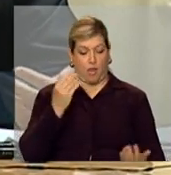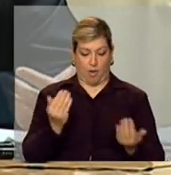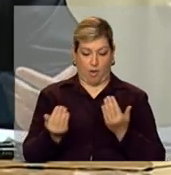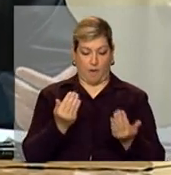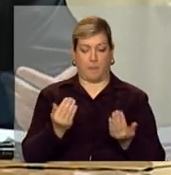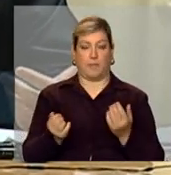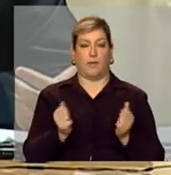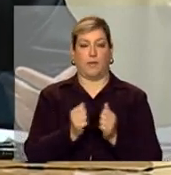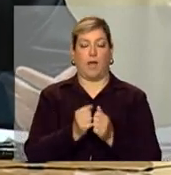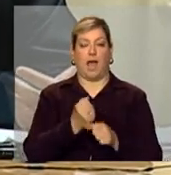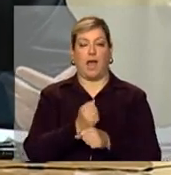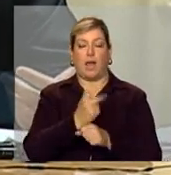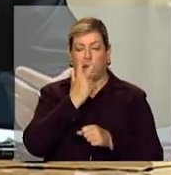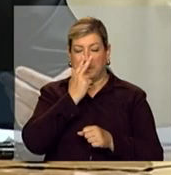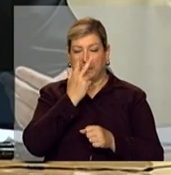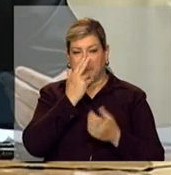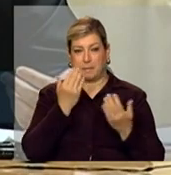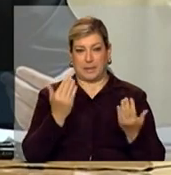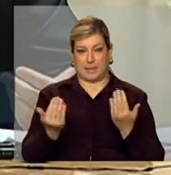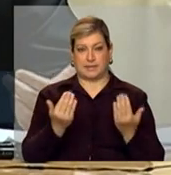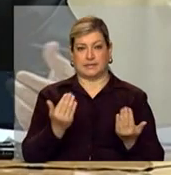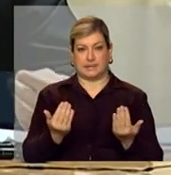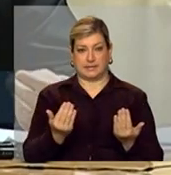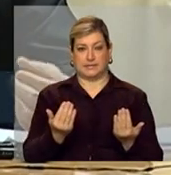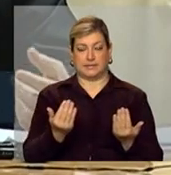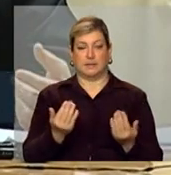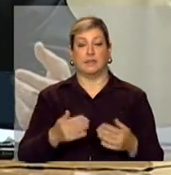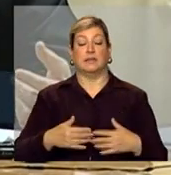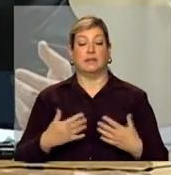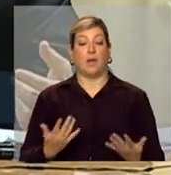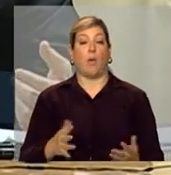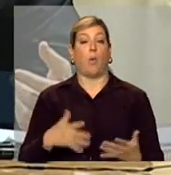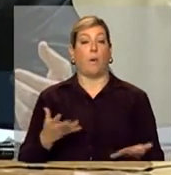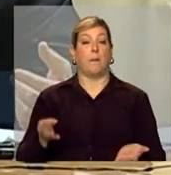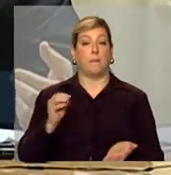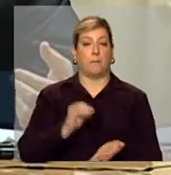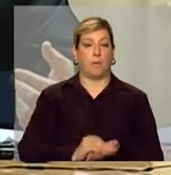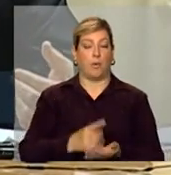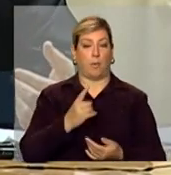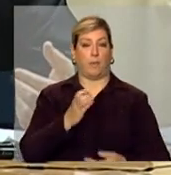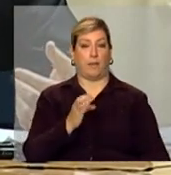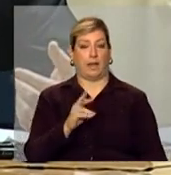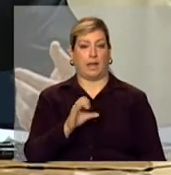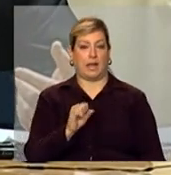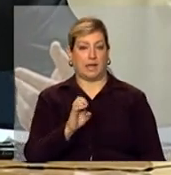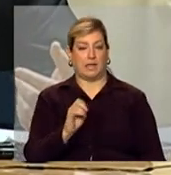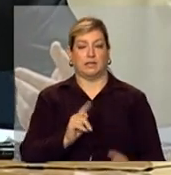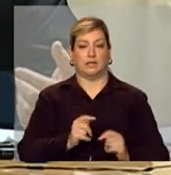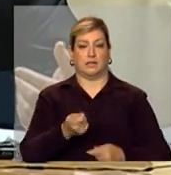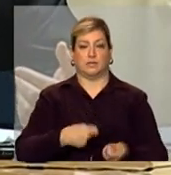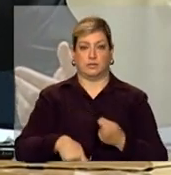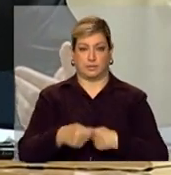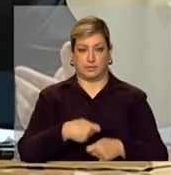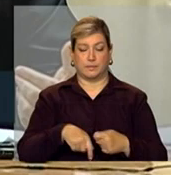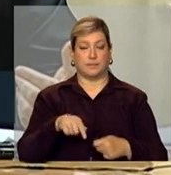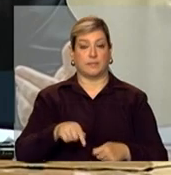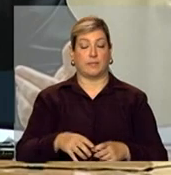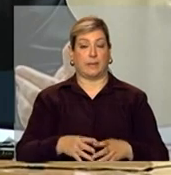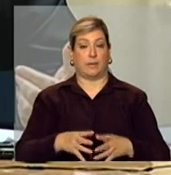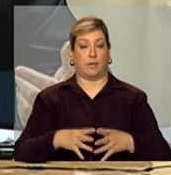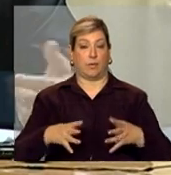anos parecidos né E quando se coloca uma crise econômica as projeções de